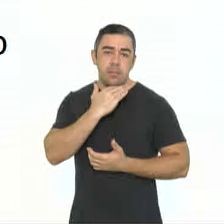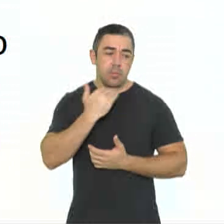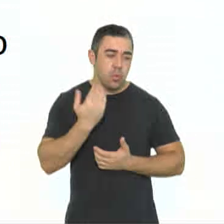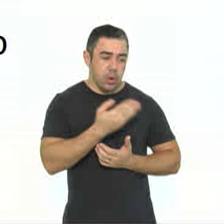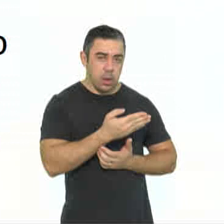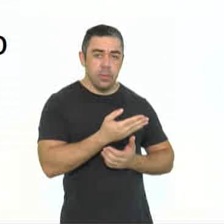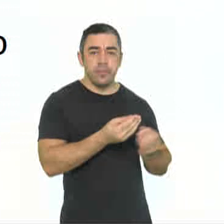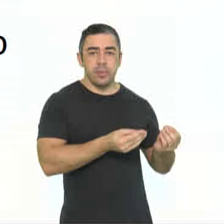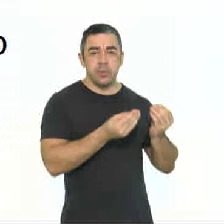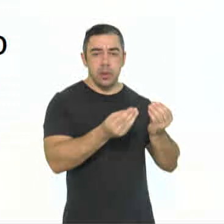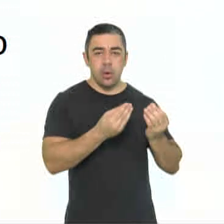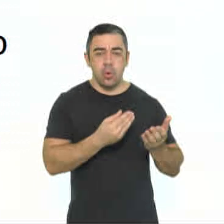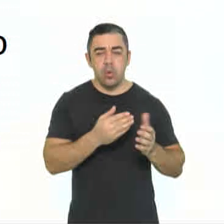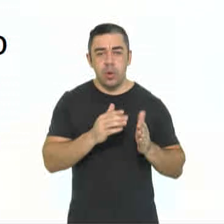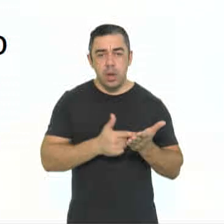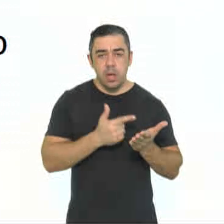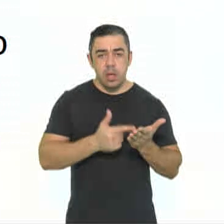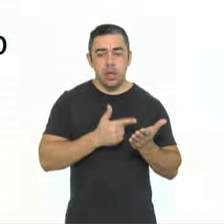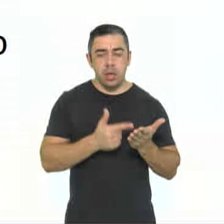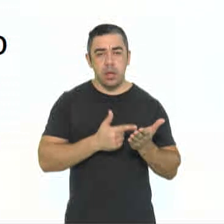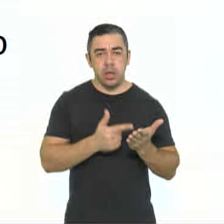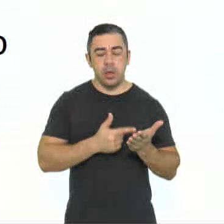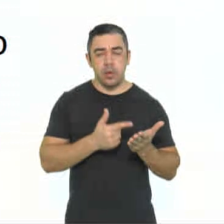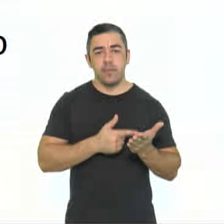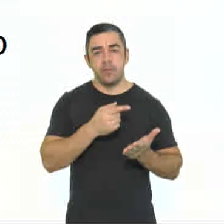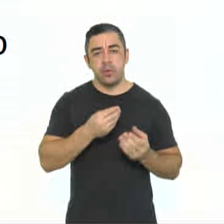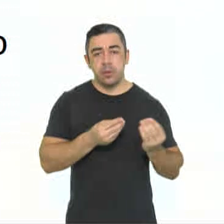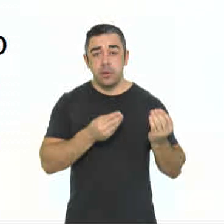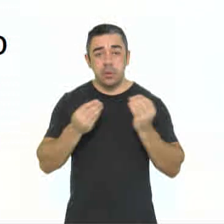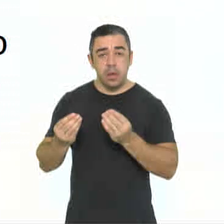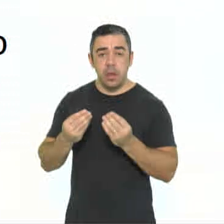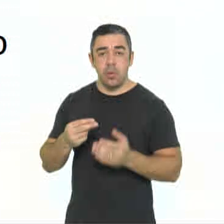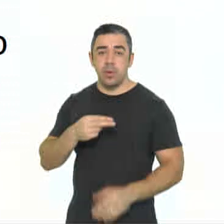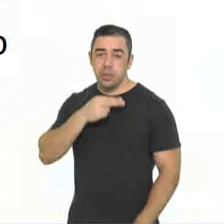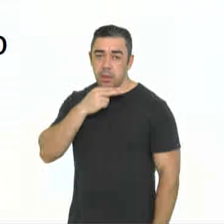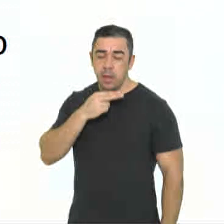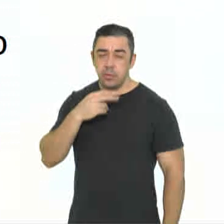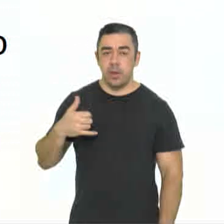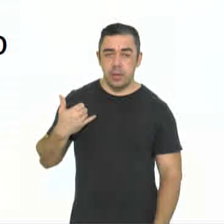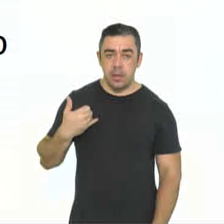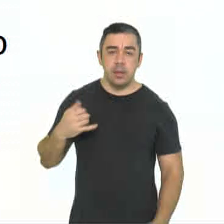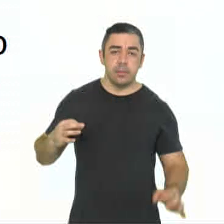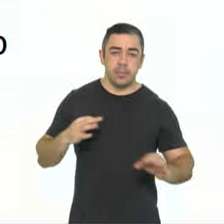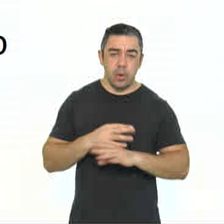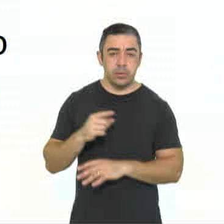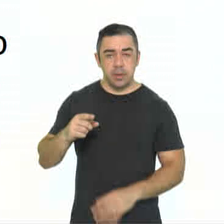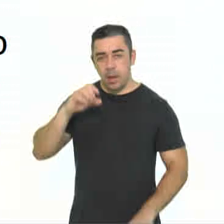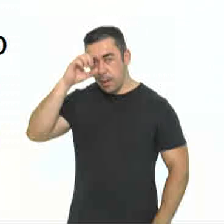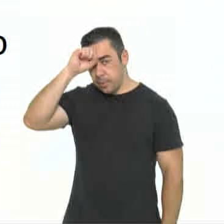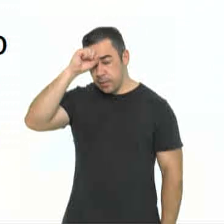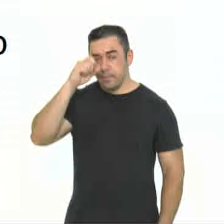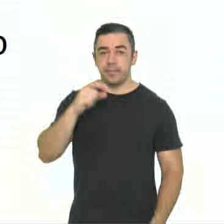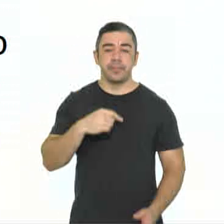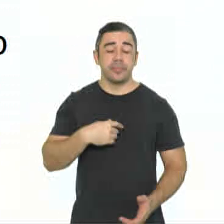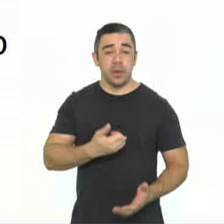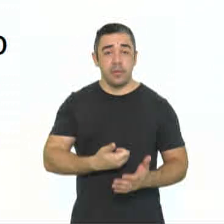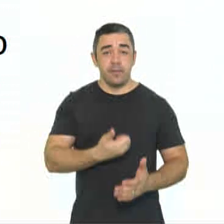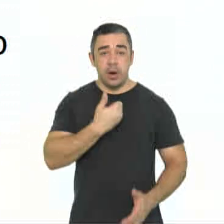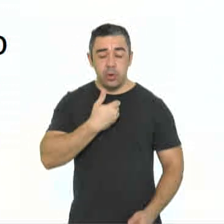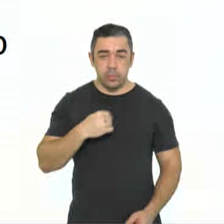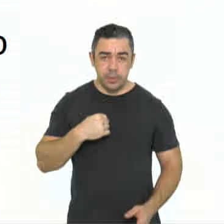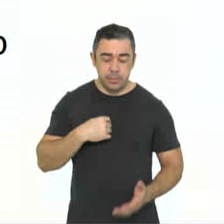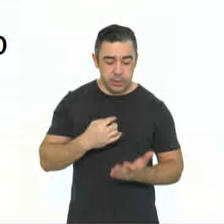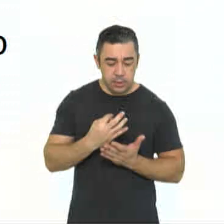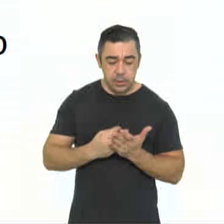o livro ao genro para que o fizesse chegar ao neto, quando tivesse a idade conveniente, e fez-me uma deixa